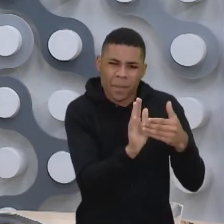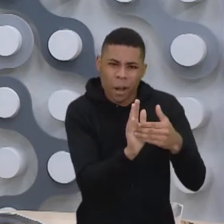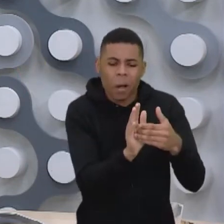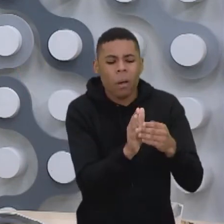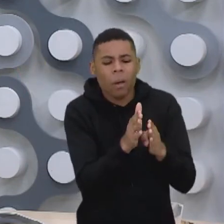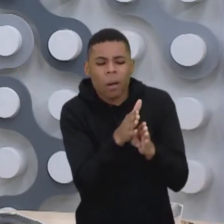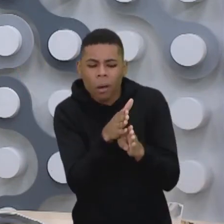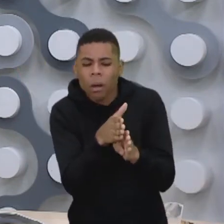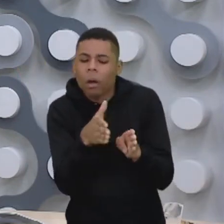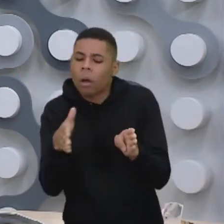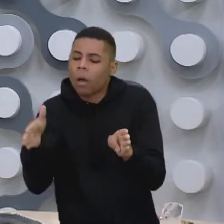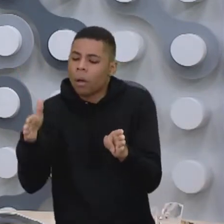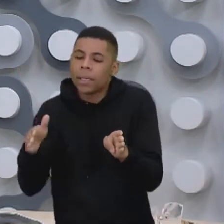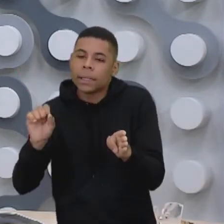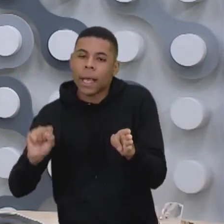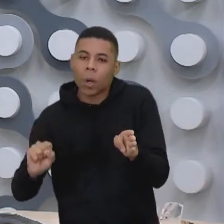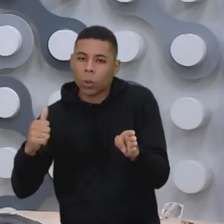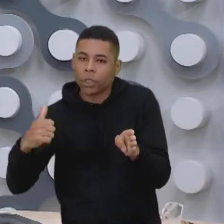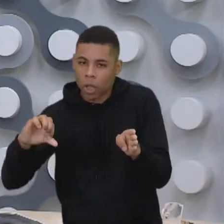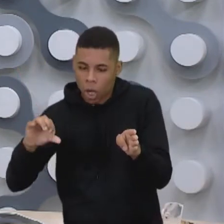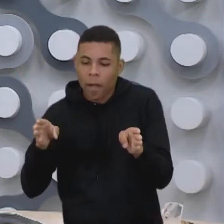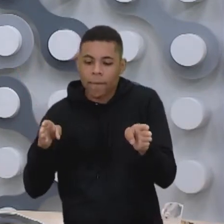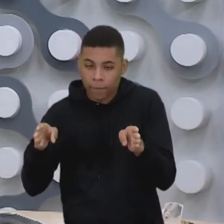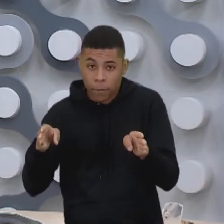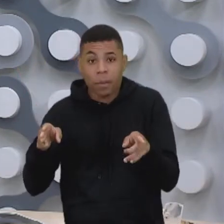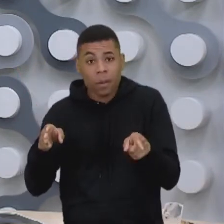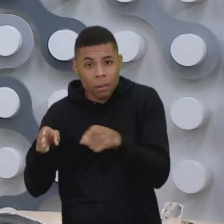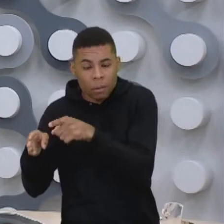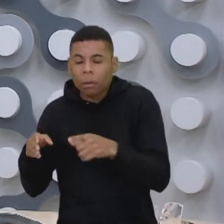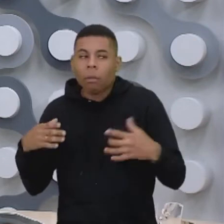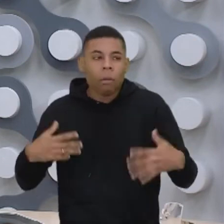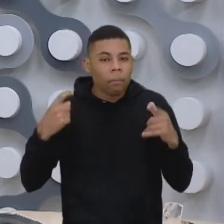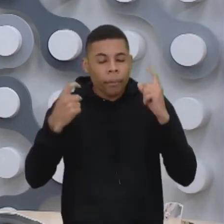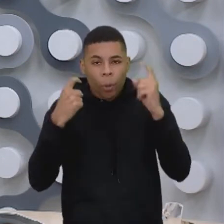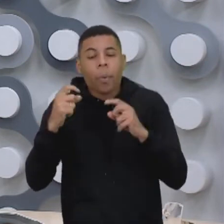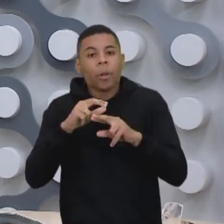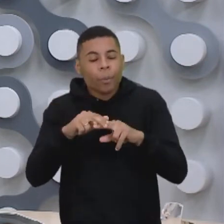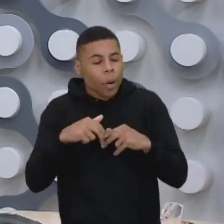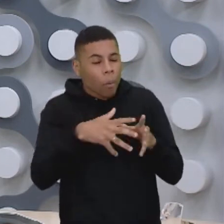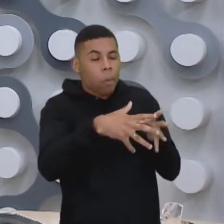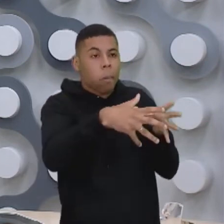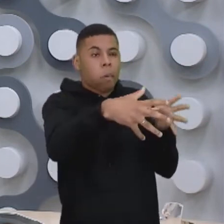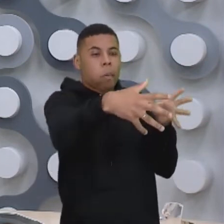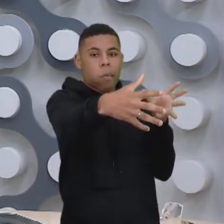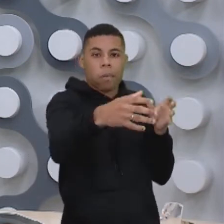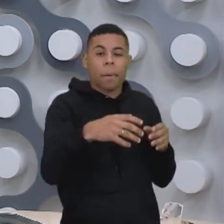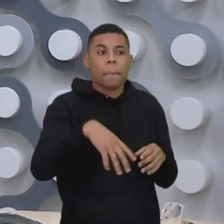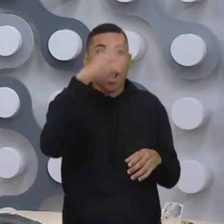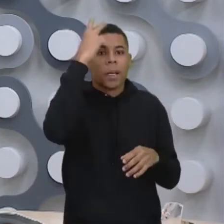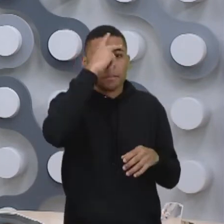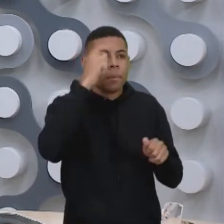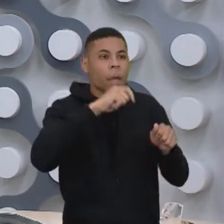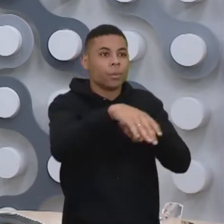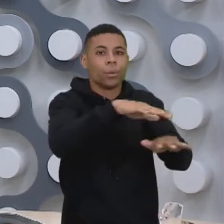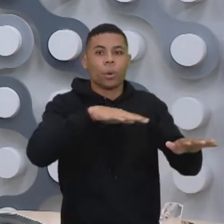a ver muito com essa relação aí, né, do crescimento, né, muito exponencial aí da população,